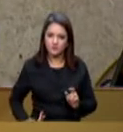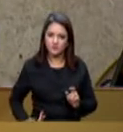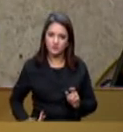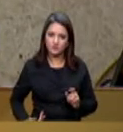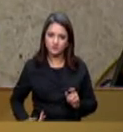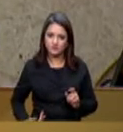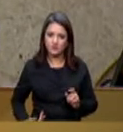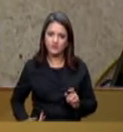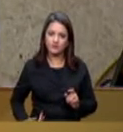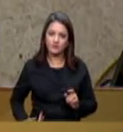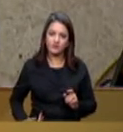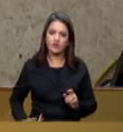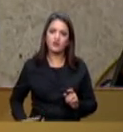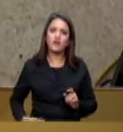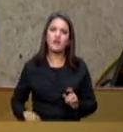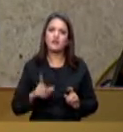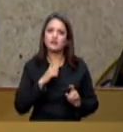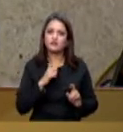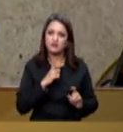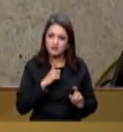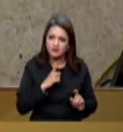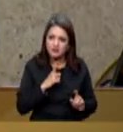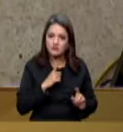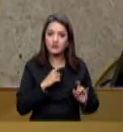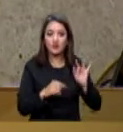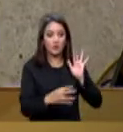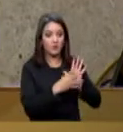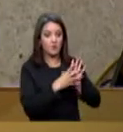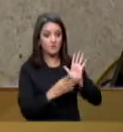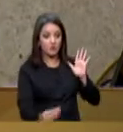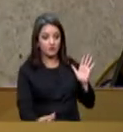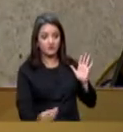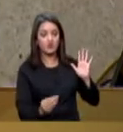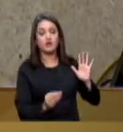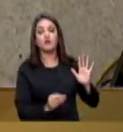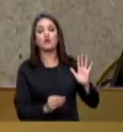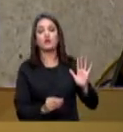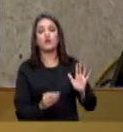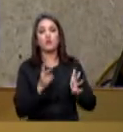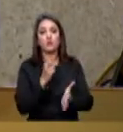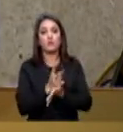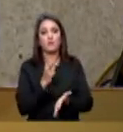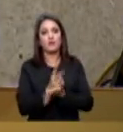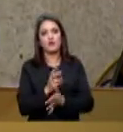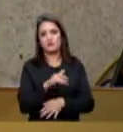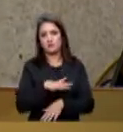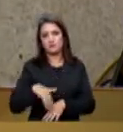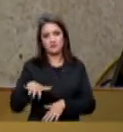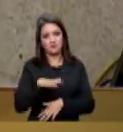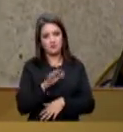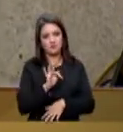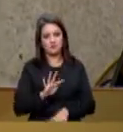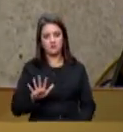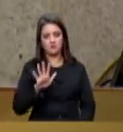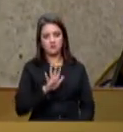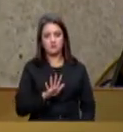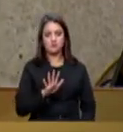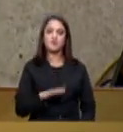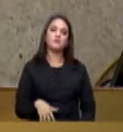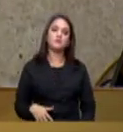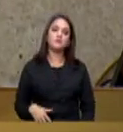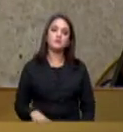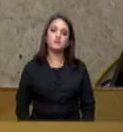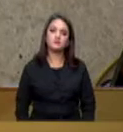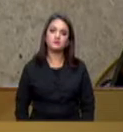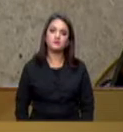apenas espelharam as atribuições da unidade política no mesmo extrato federativo. É